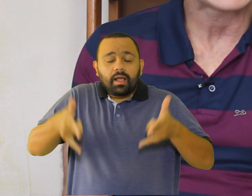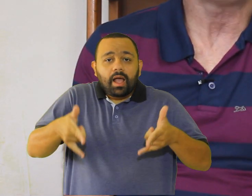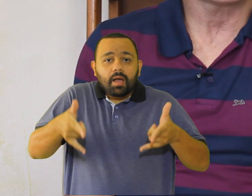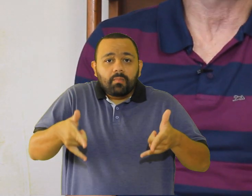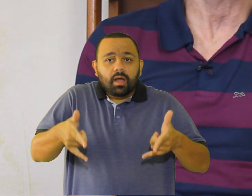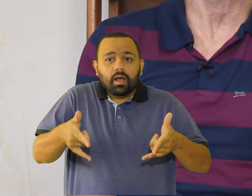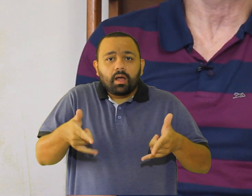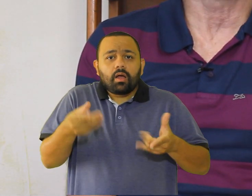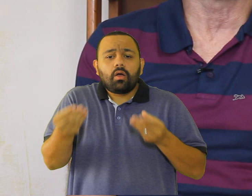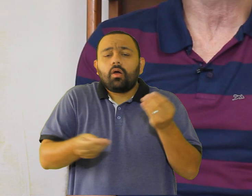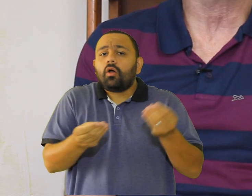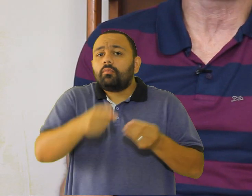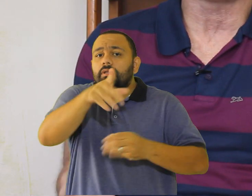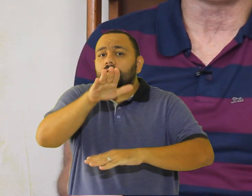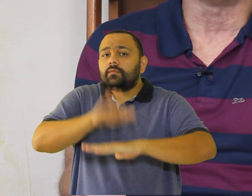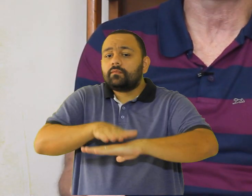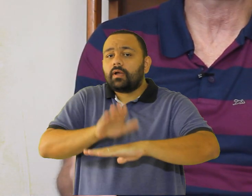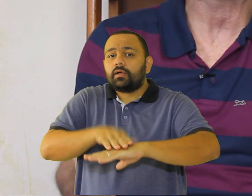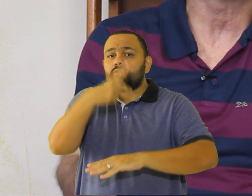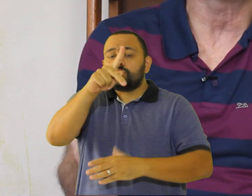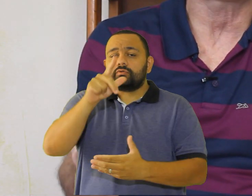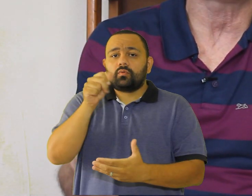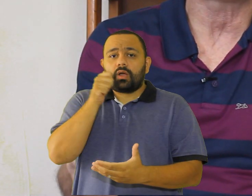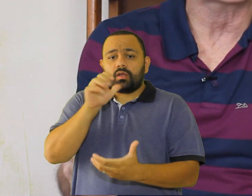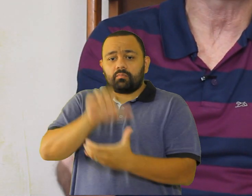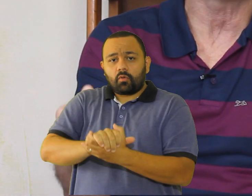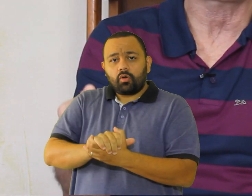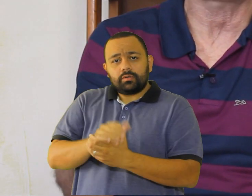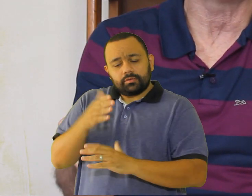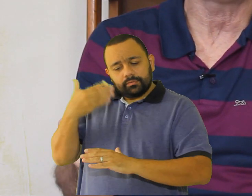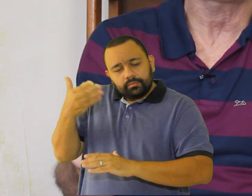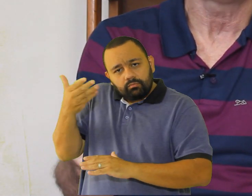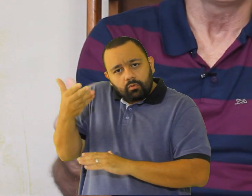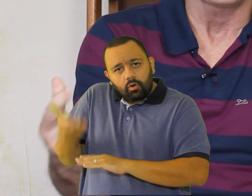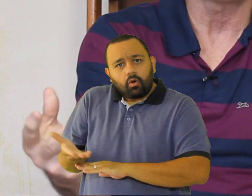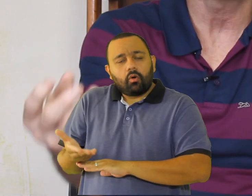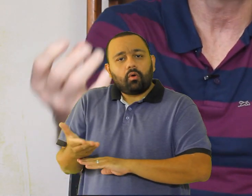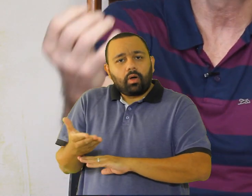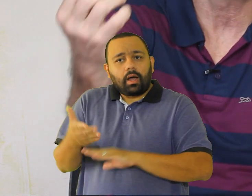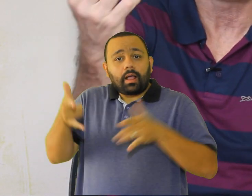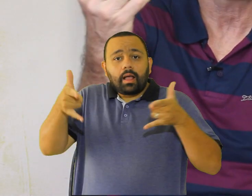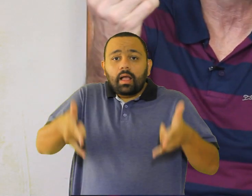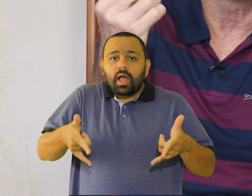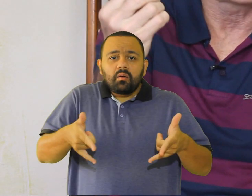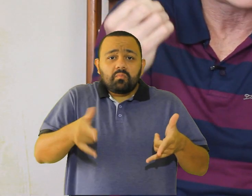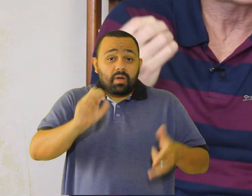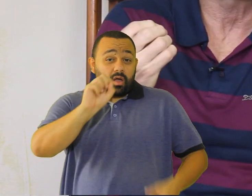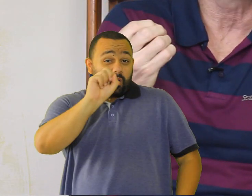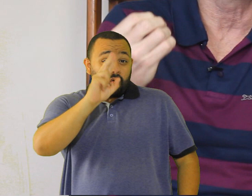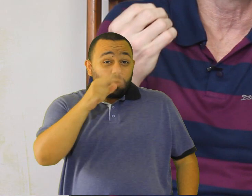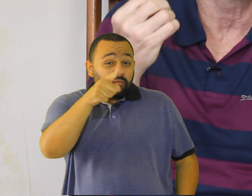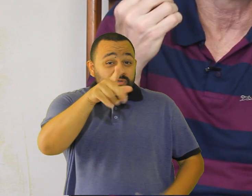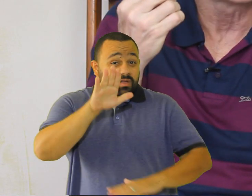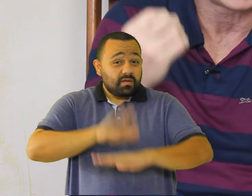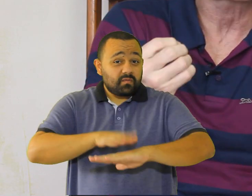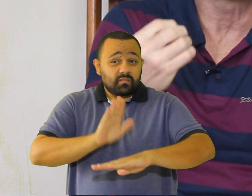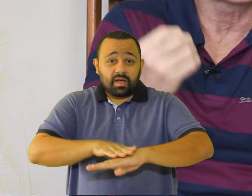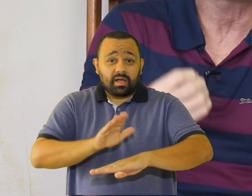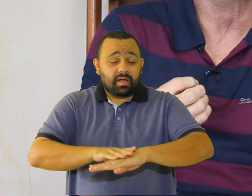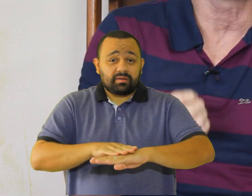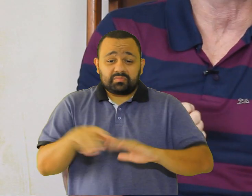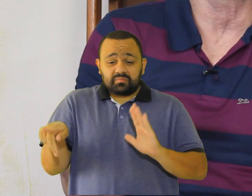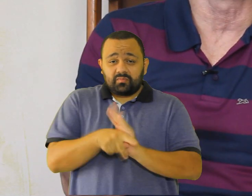Eu trato a minha esposa com honra e dignidade na cama, ou eu importo dentro